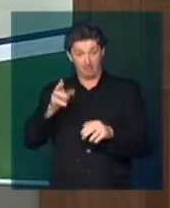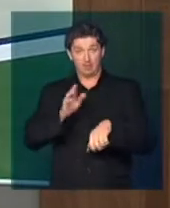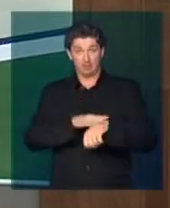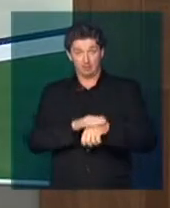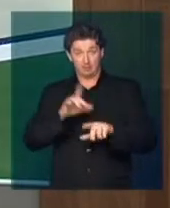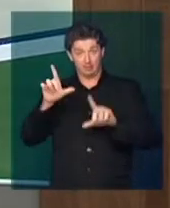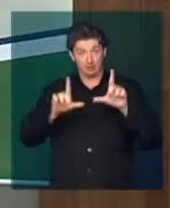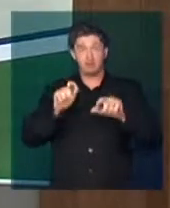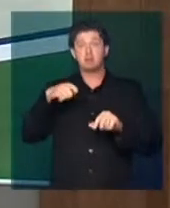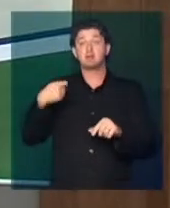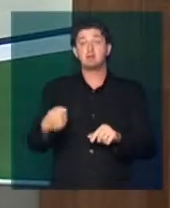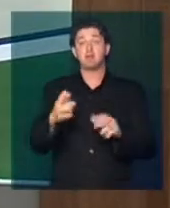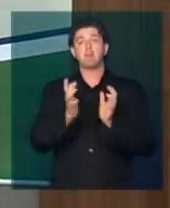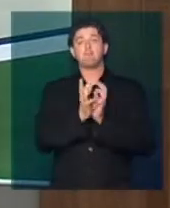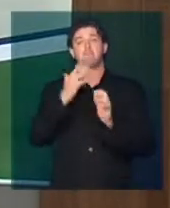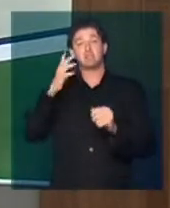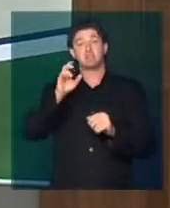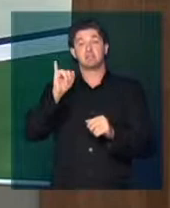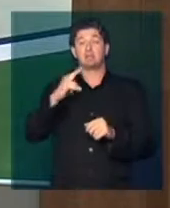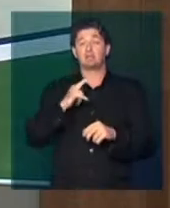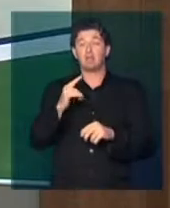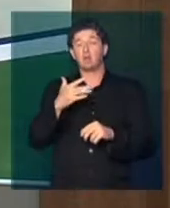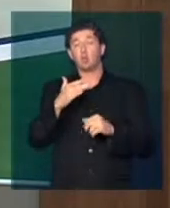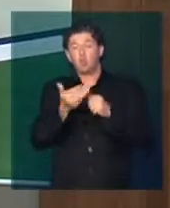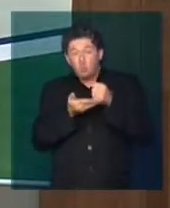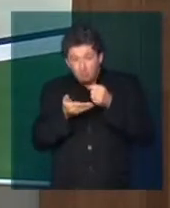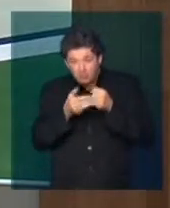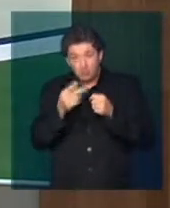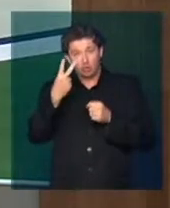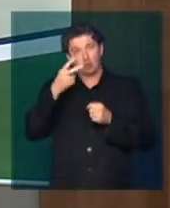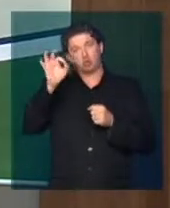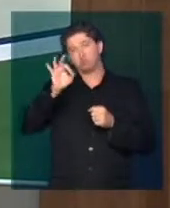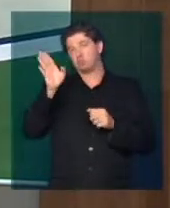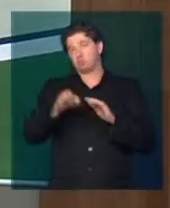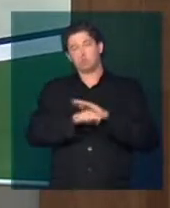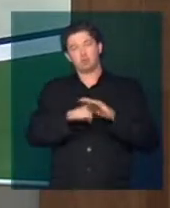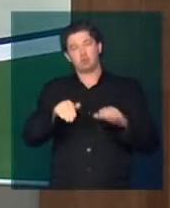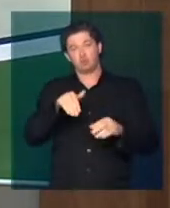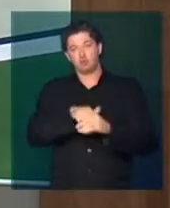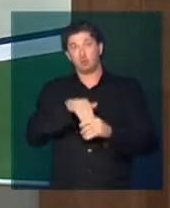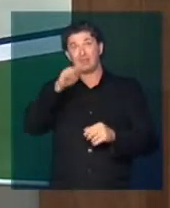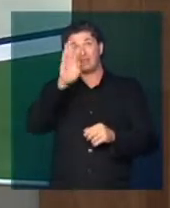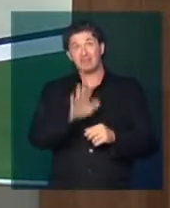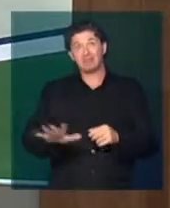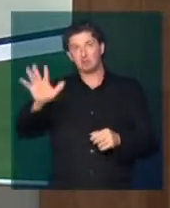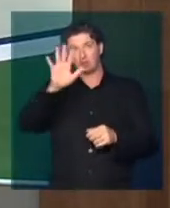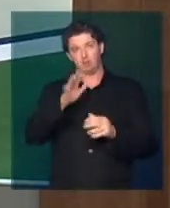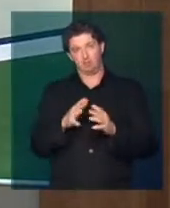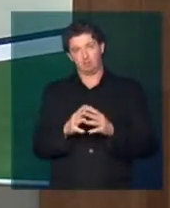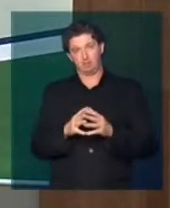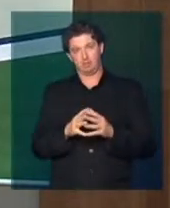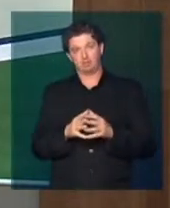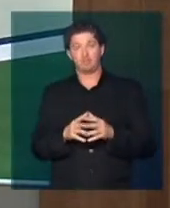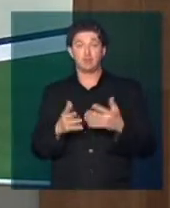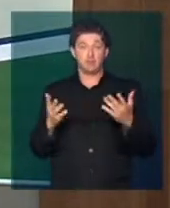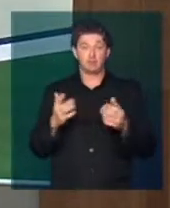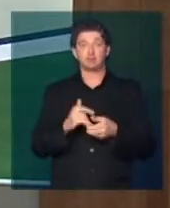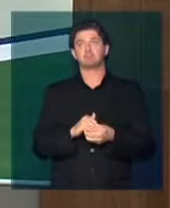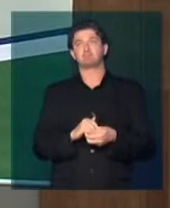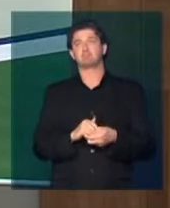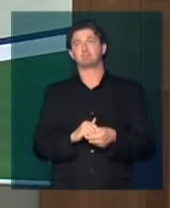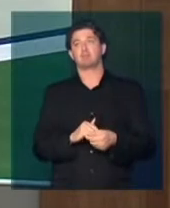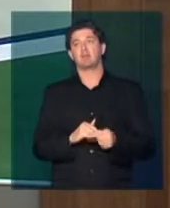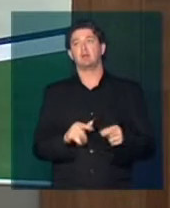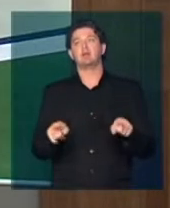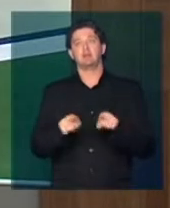televisão os partidos que tiveram, pelo menos, 2% dos votos nacionais. E, além disso daí,